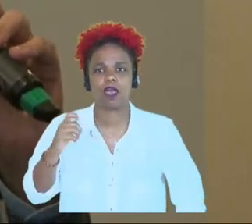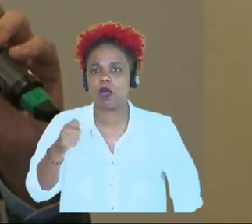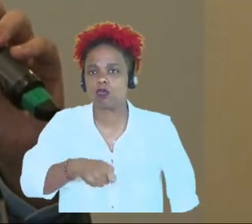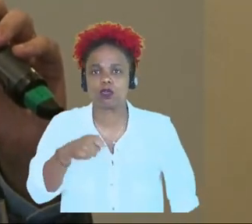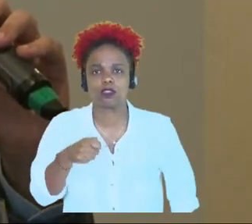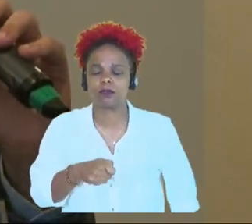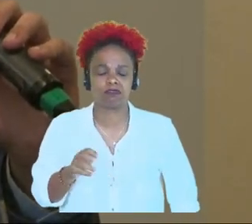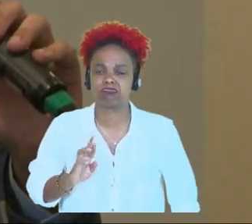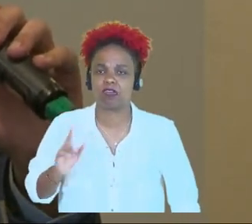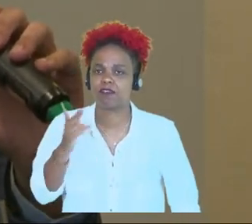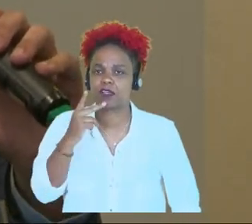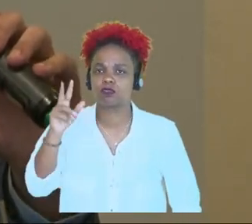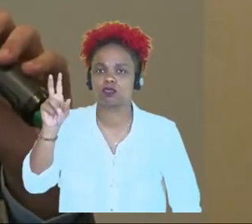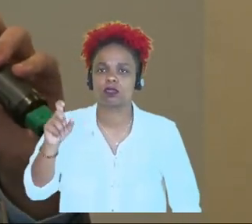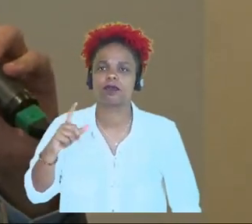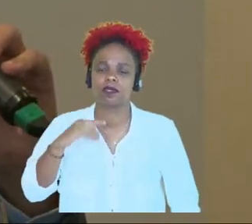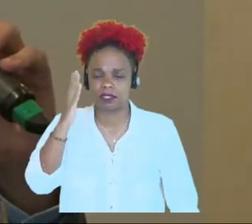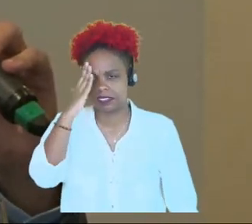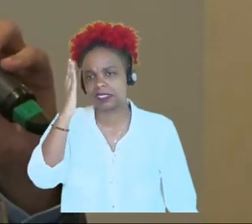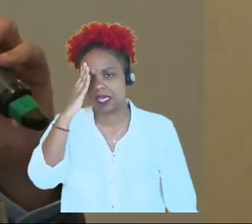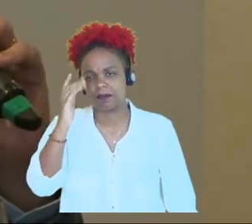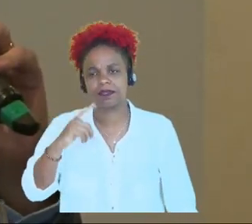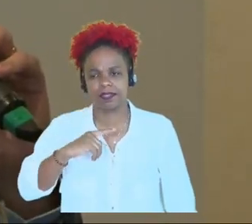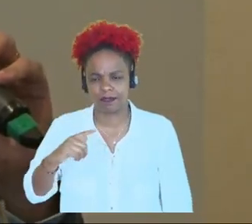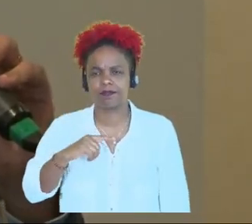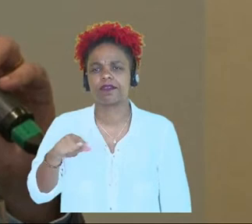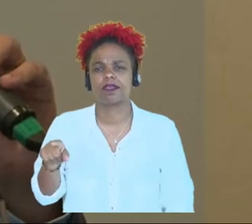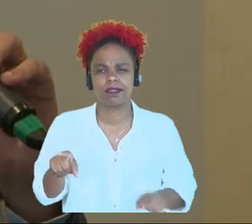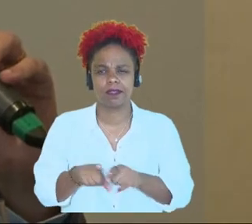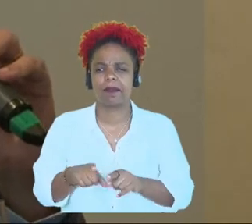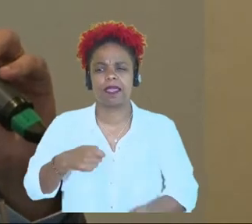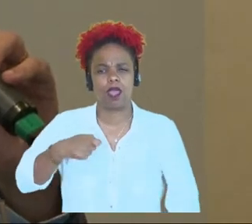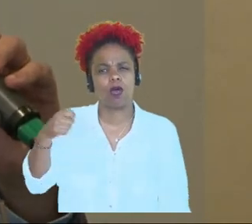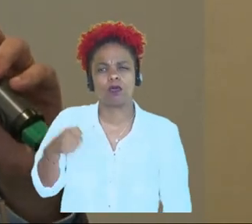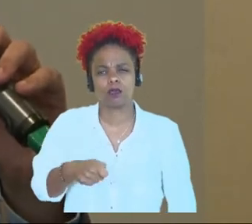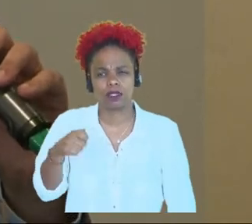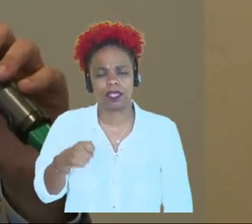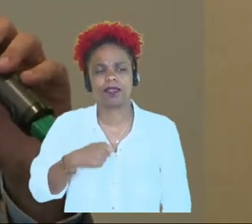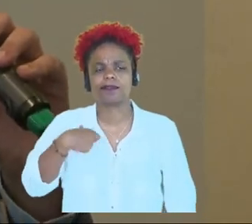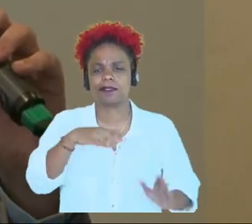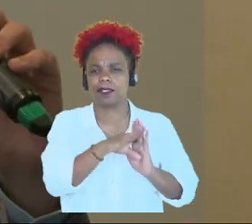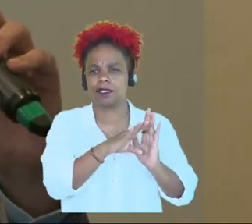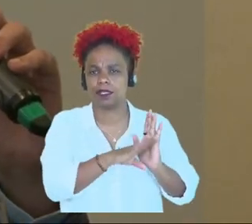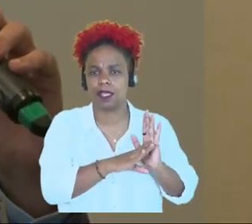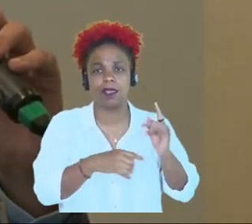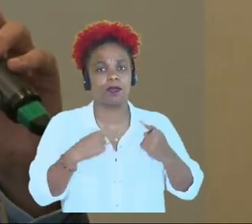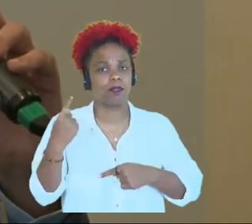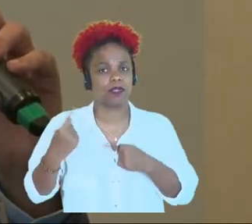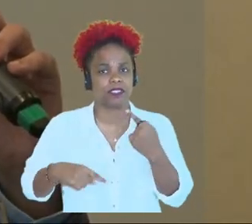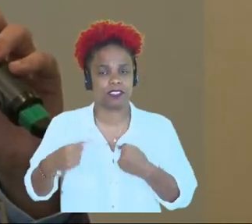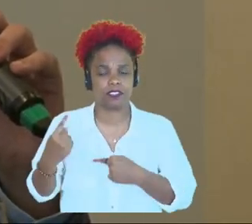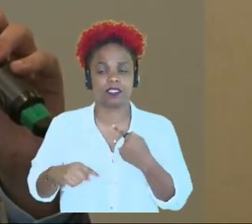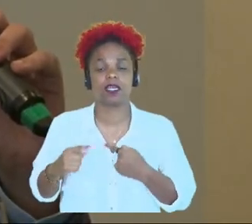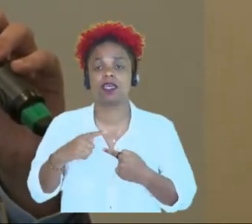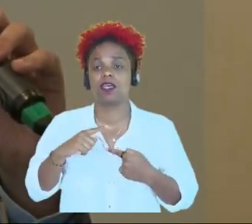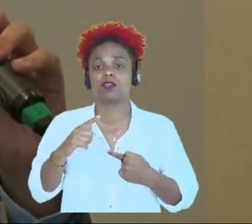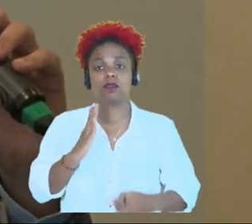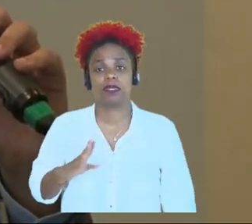autoritarismo, ainda que eu reconheça traços autoritários, na agenda política do candidato